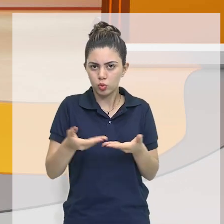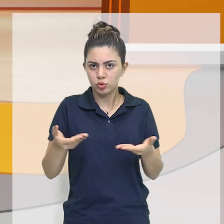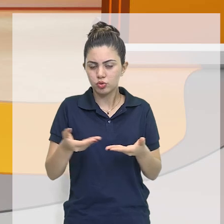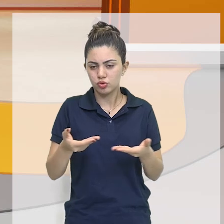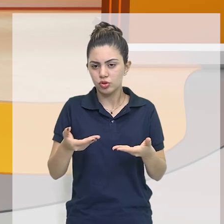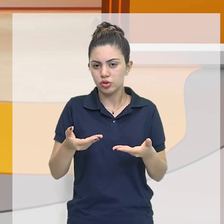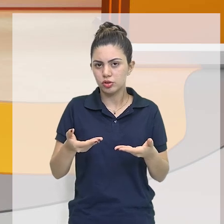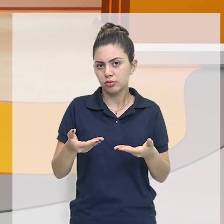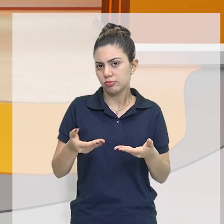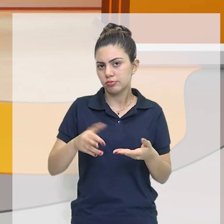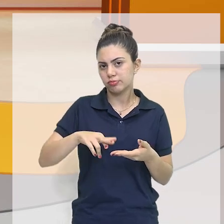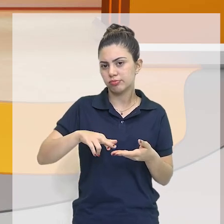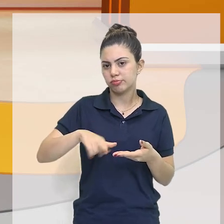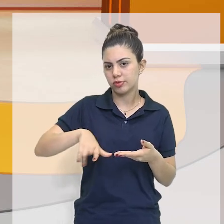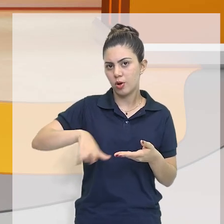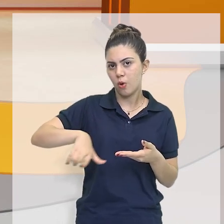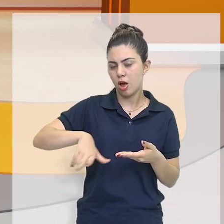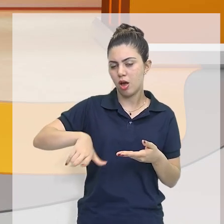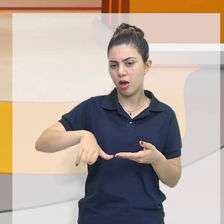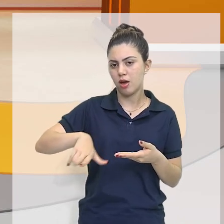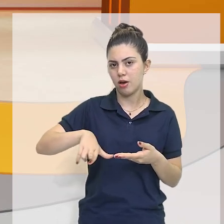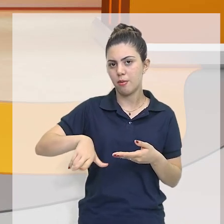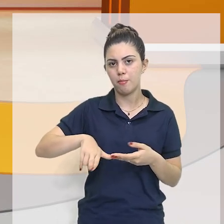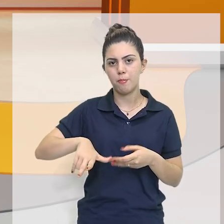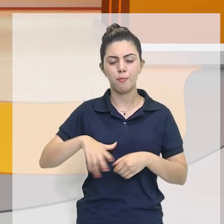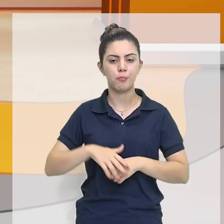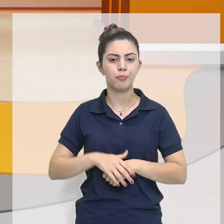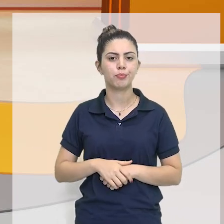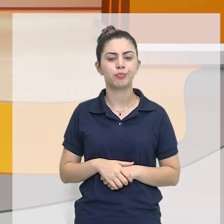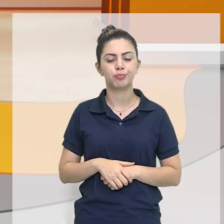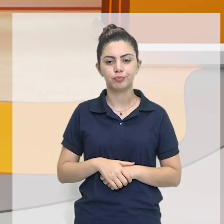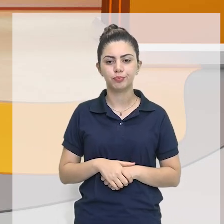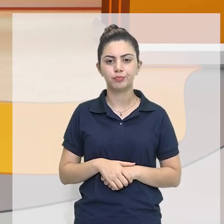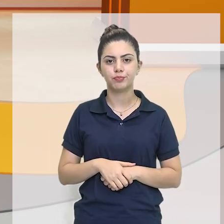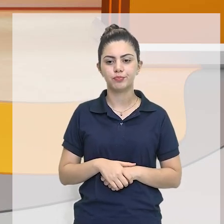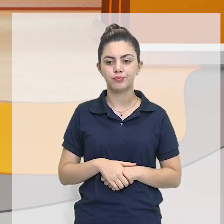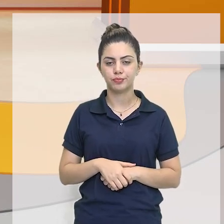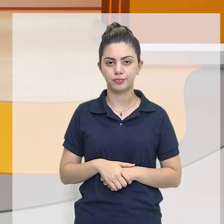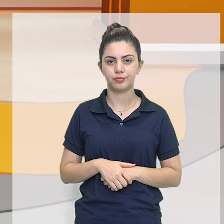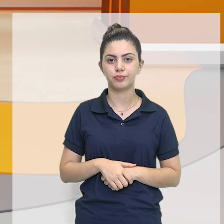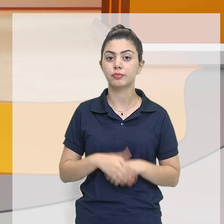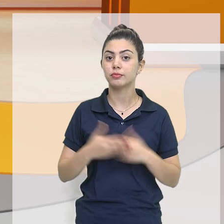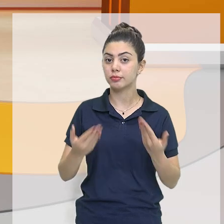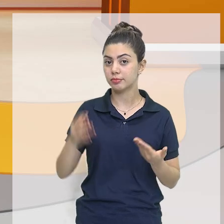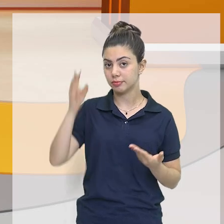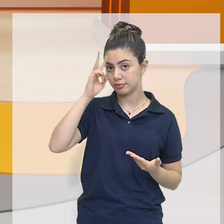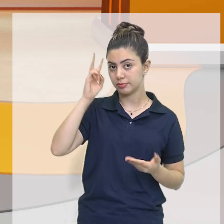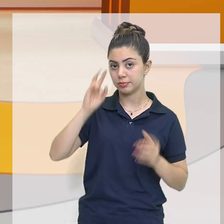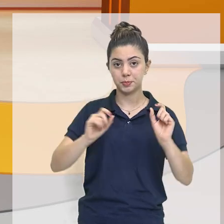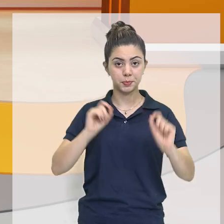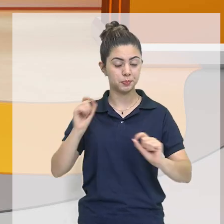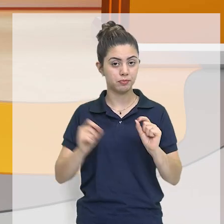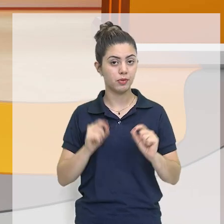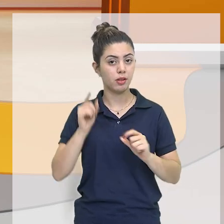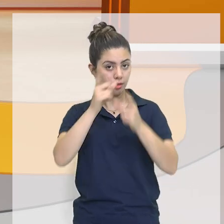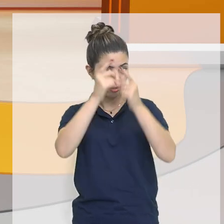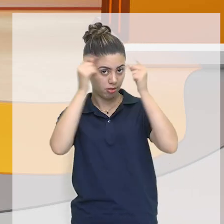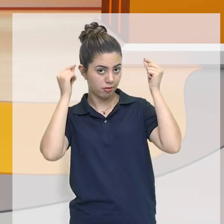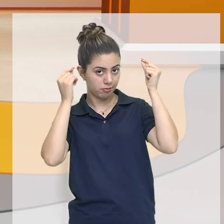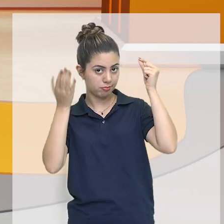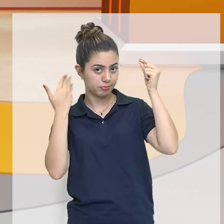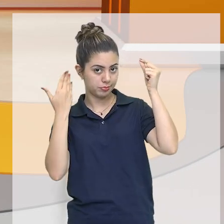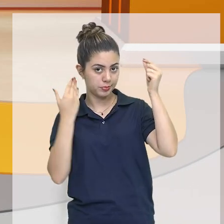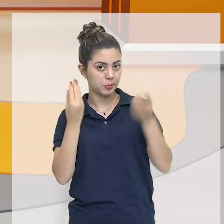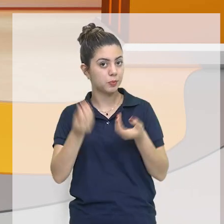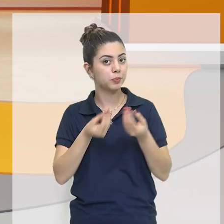ser empregada a democracia nos dias atuais. Tá? Lembrando, na Grécia Antiga, você